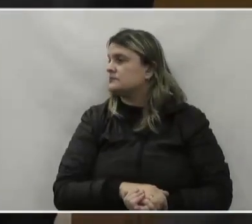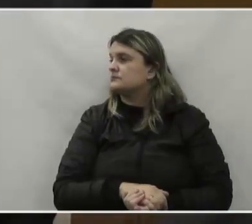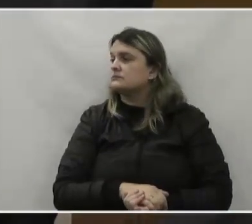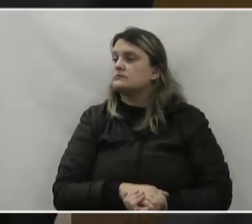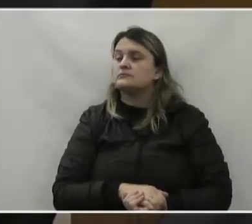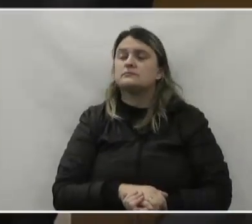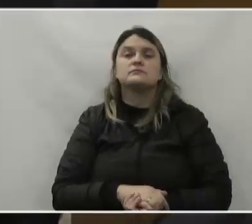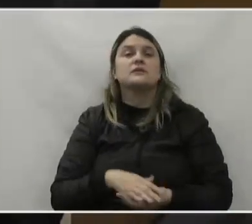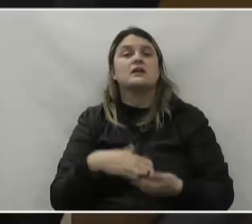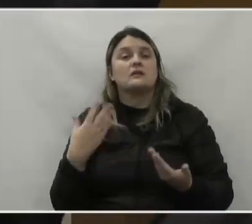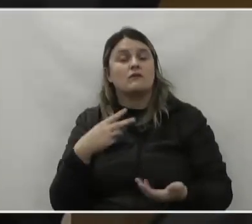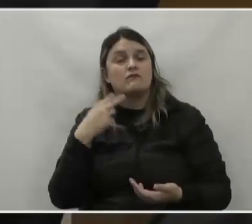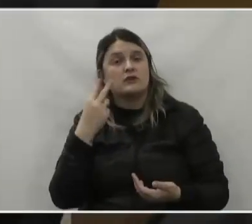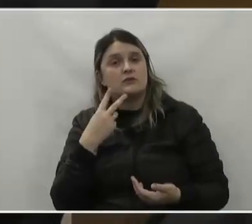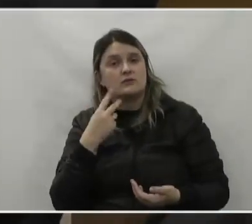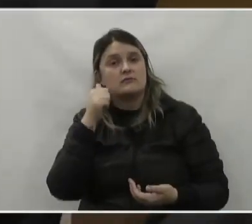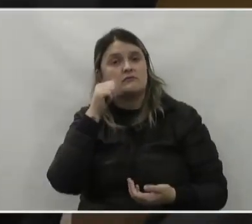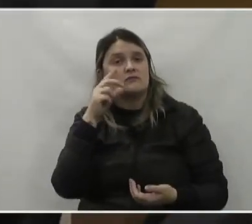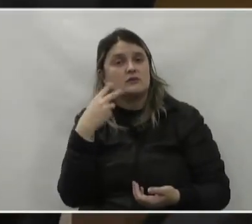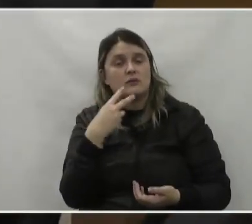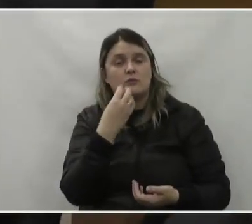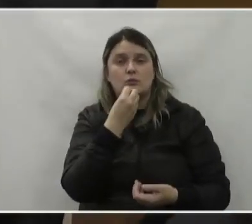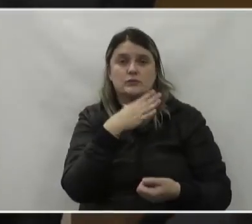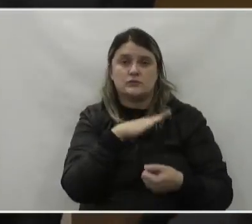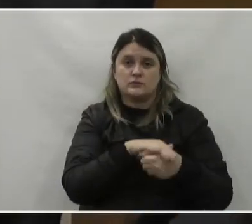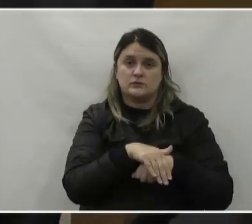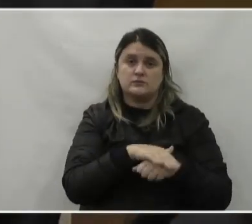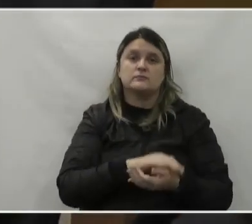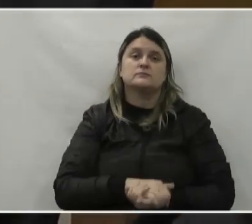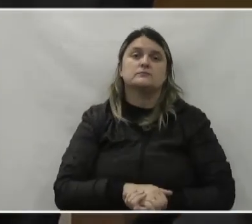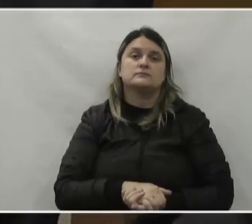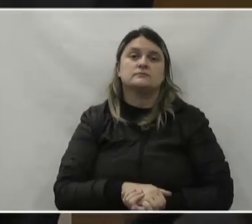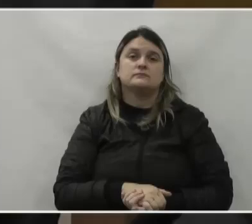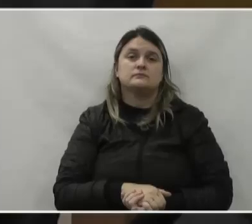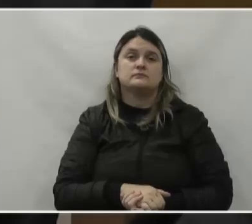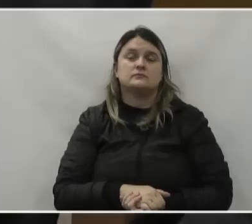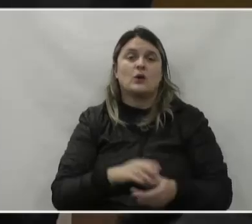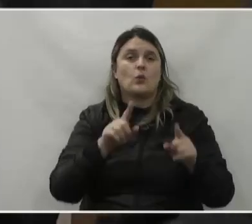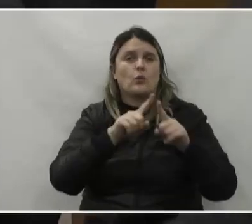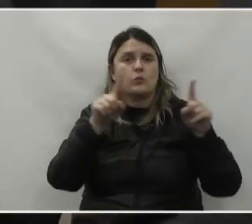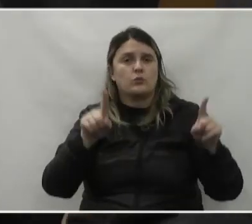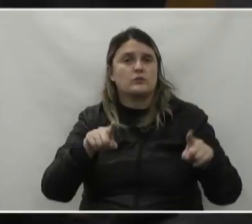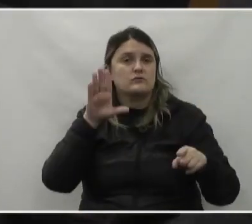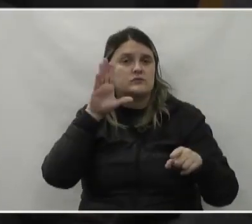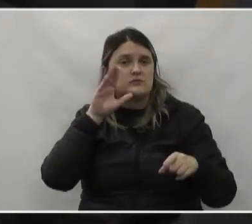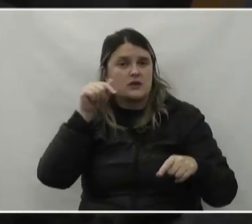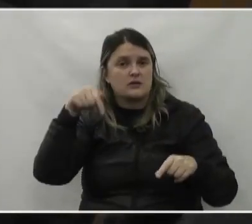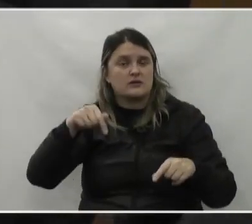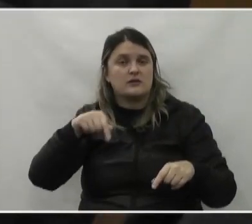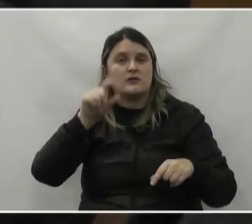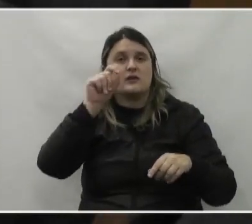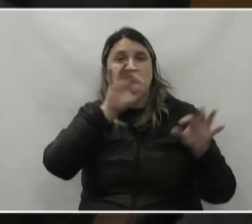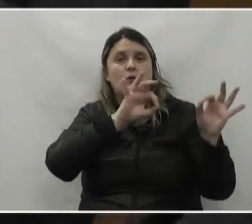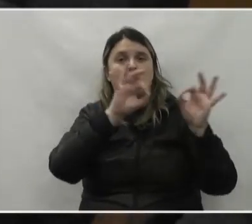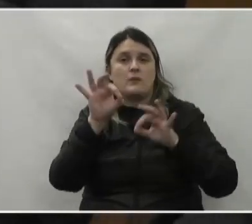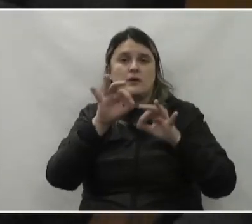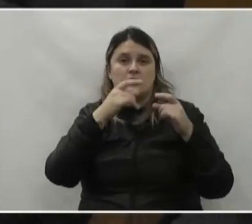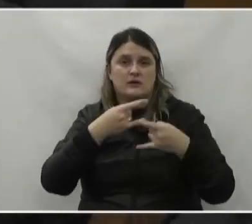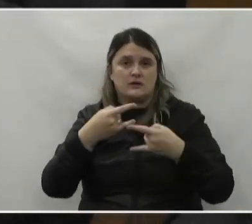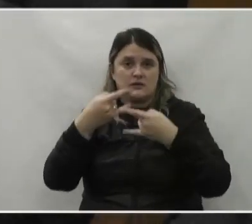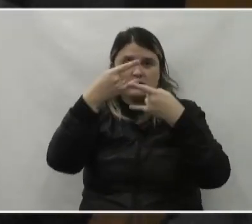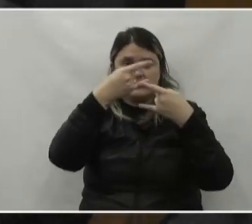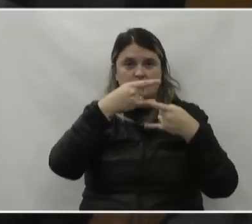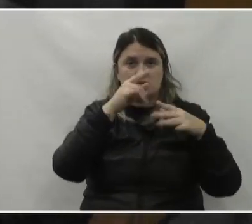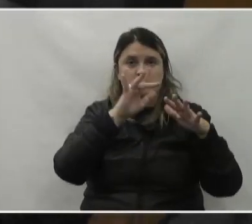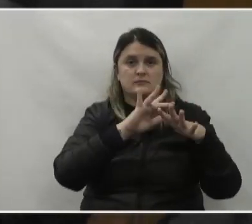colegas, vereadores e vereadoras, boa noite. Funcionários dessa casa, público que nos assiste pelas